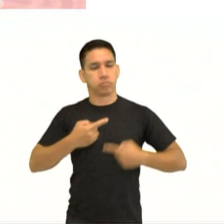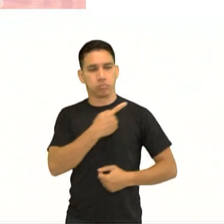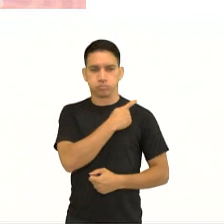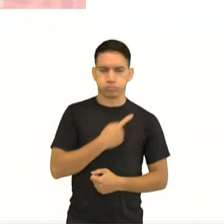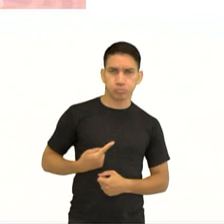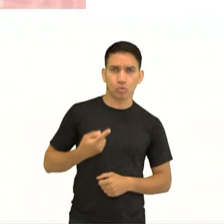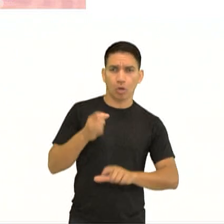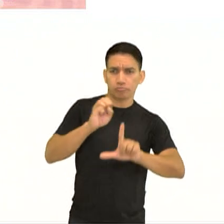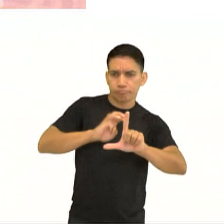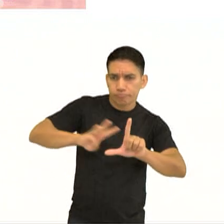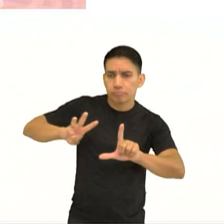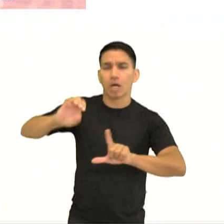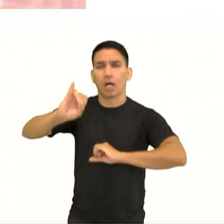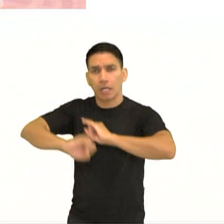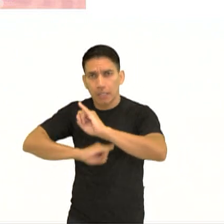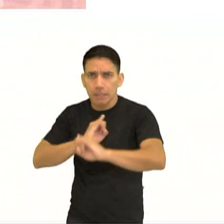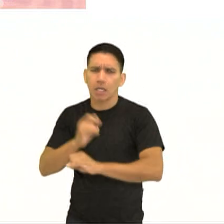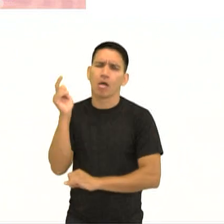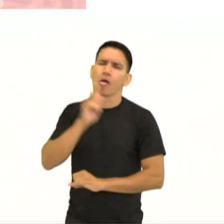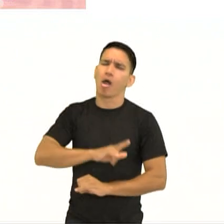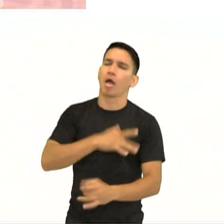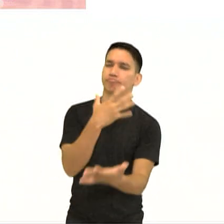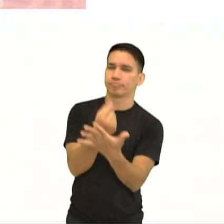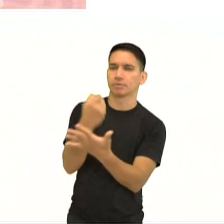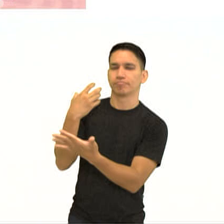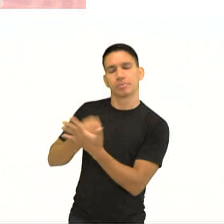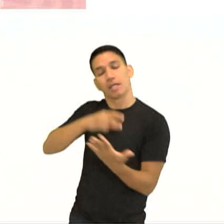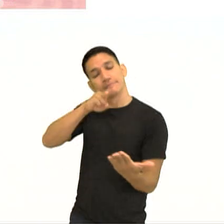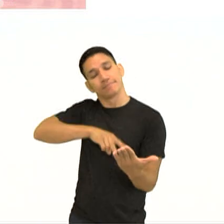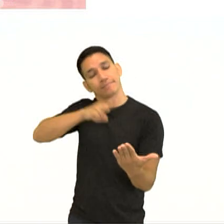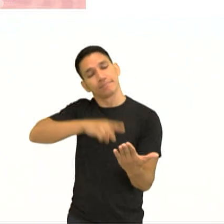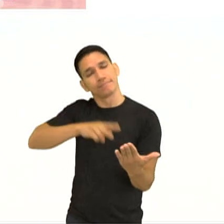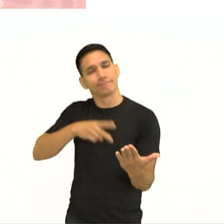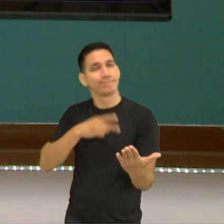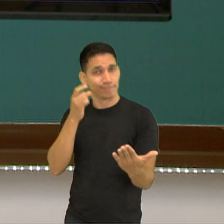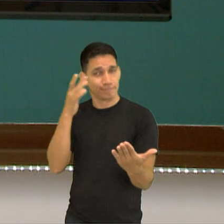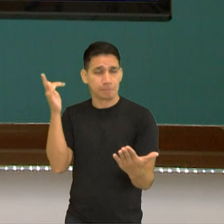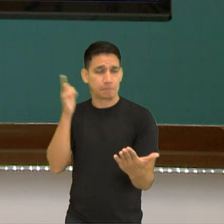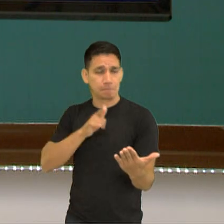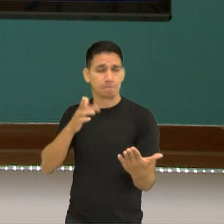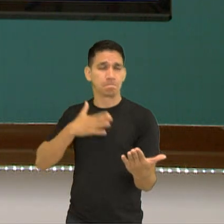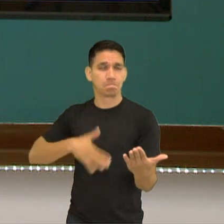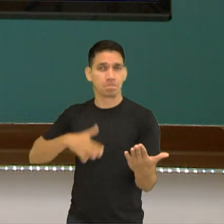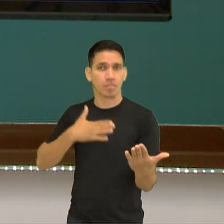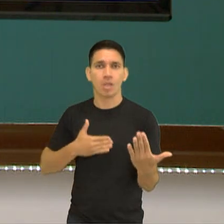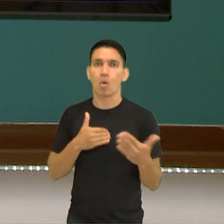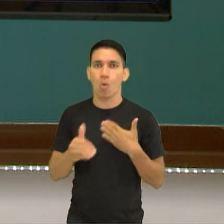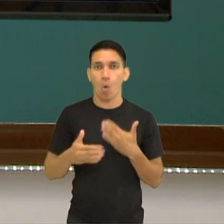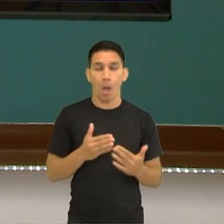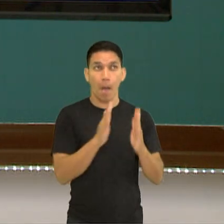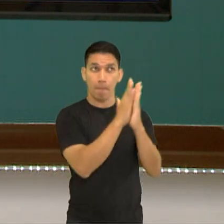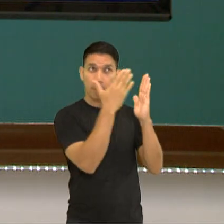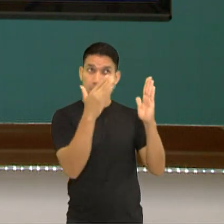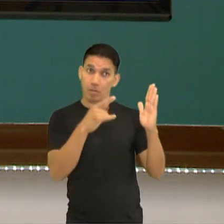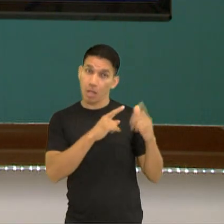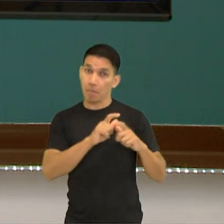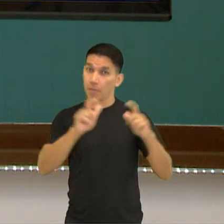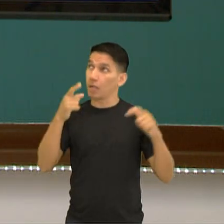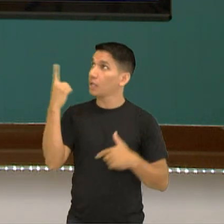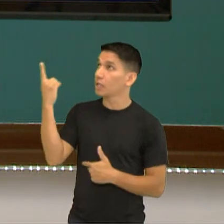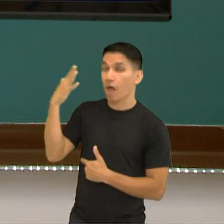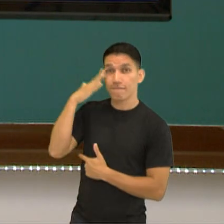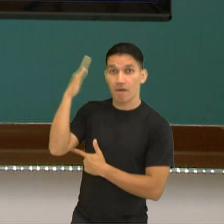encontrar também as obras para baixar, para ler tranquilamente. Em qualquer biblioteca, esses clássicos